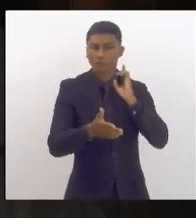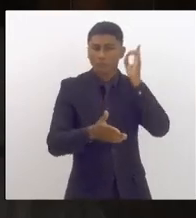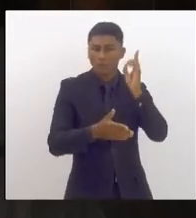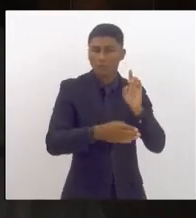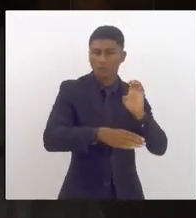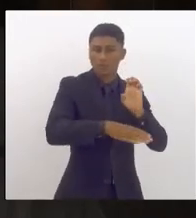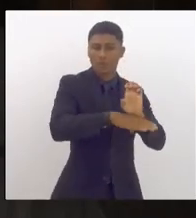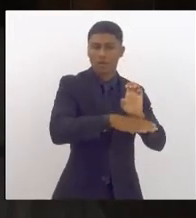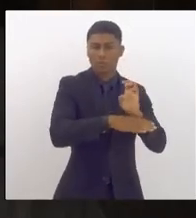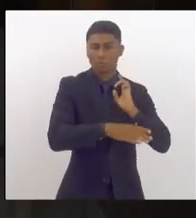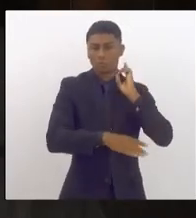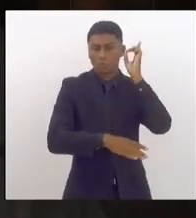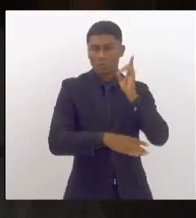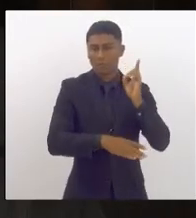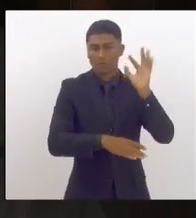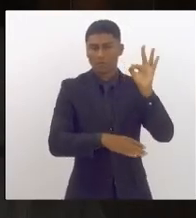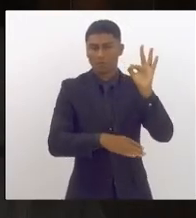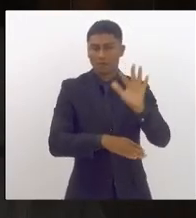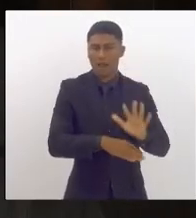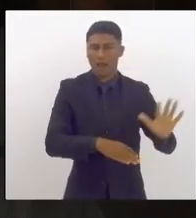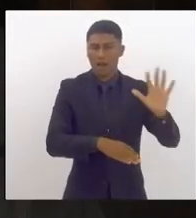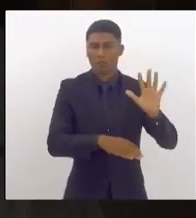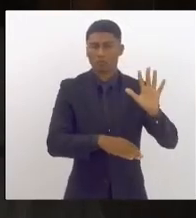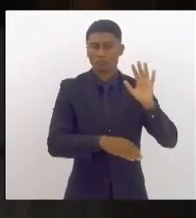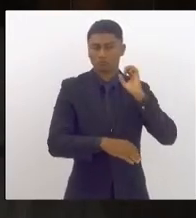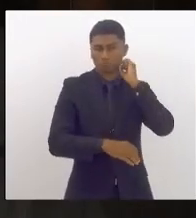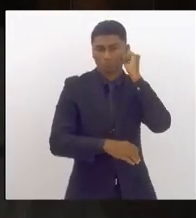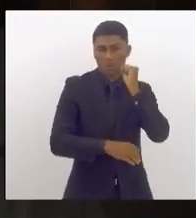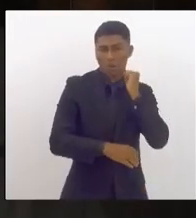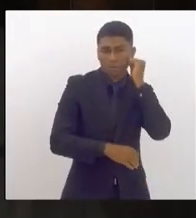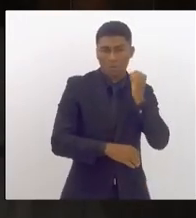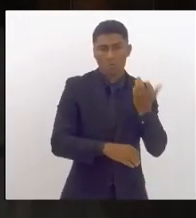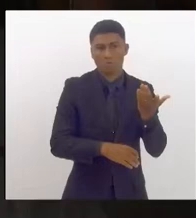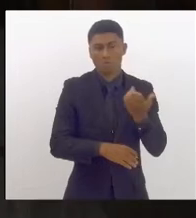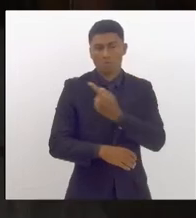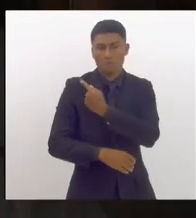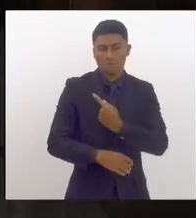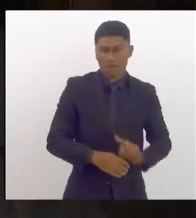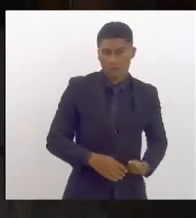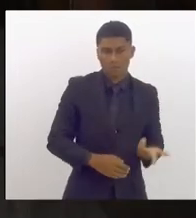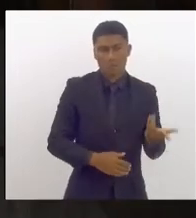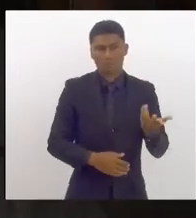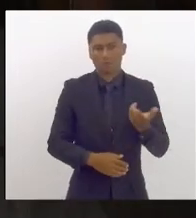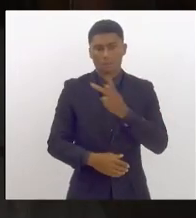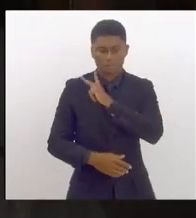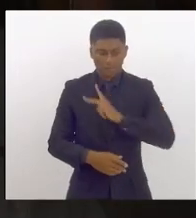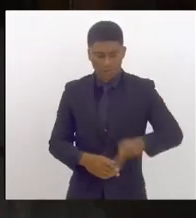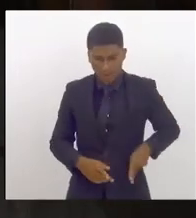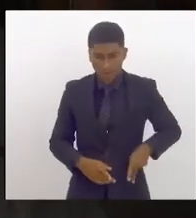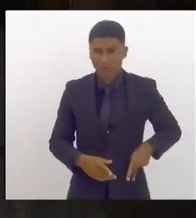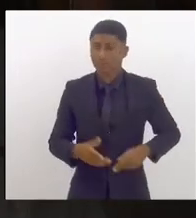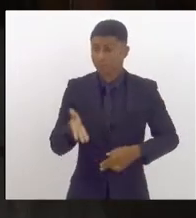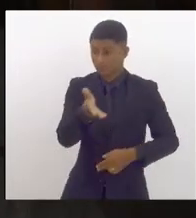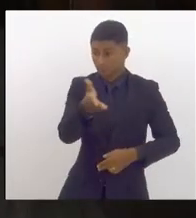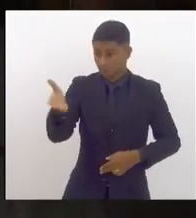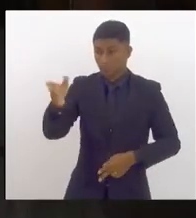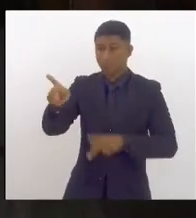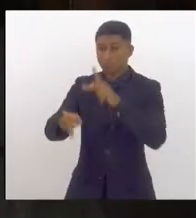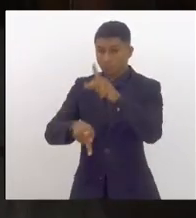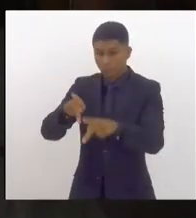Estadual deputado federal Senador Governador e Presidente da República